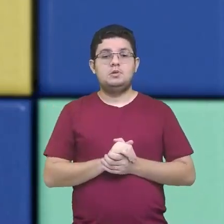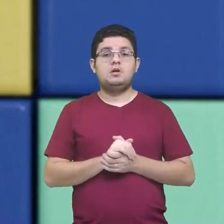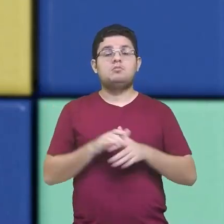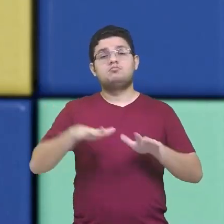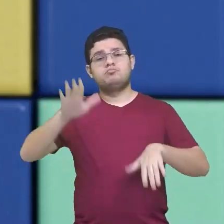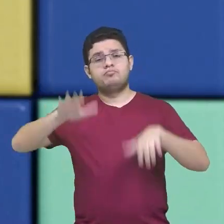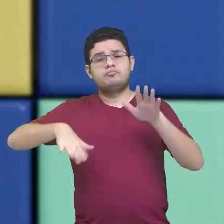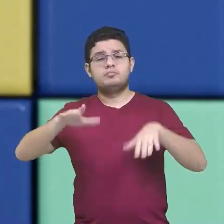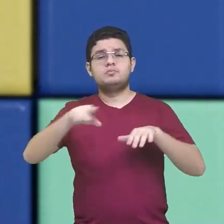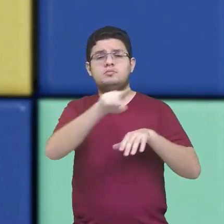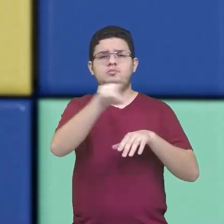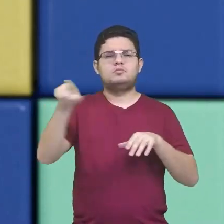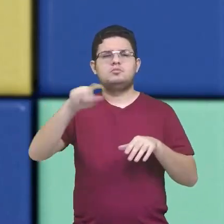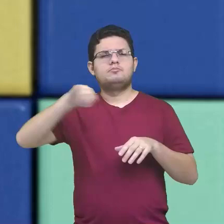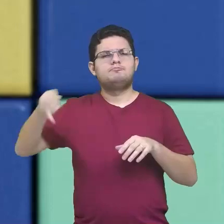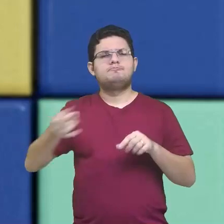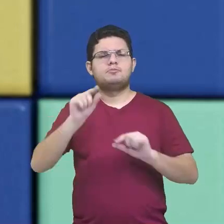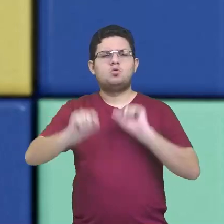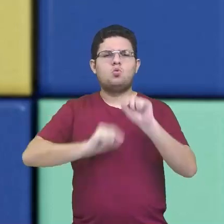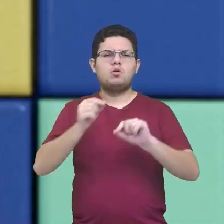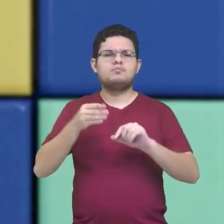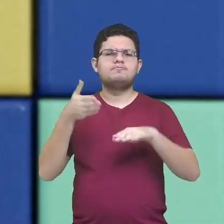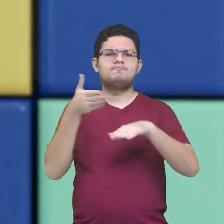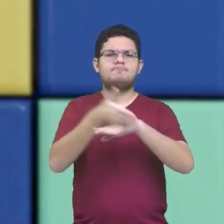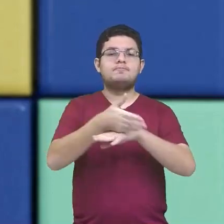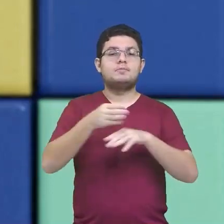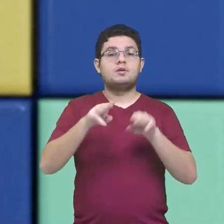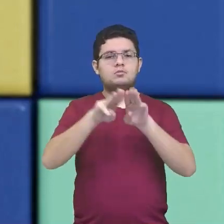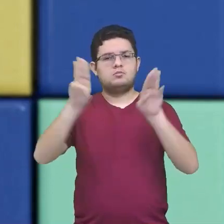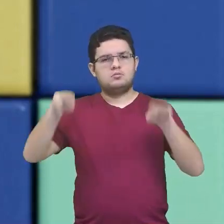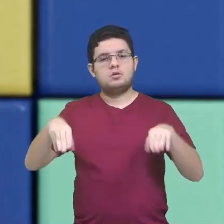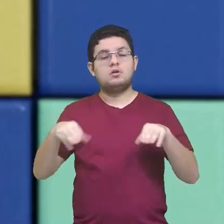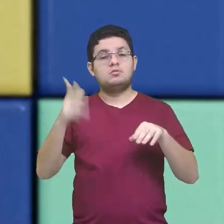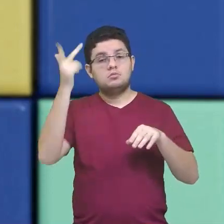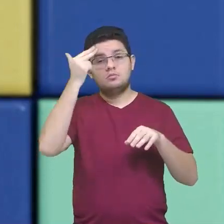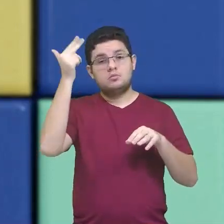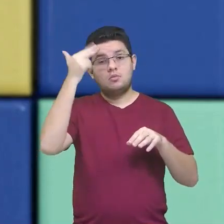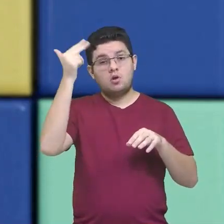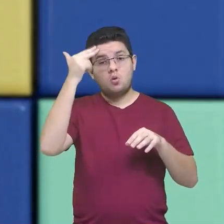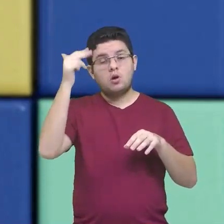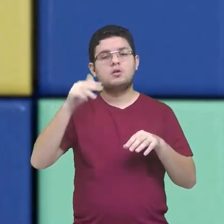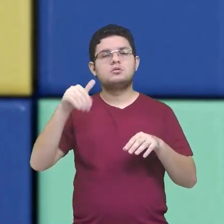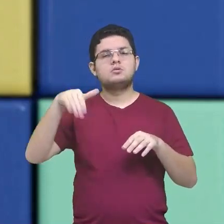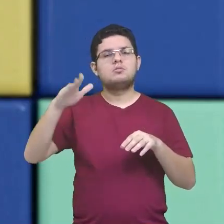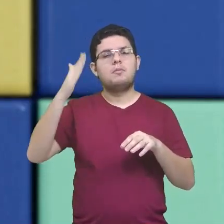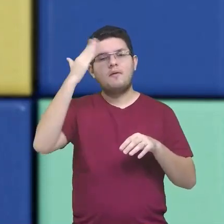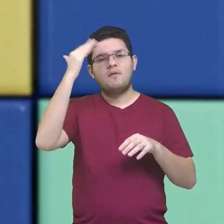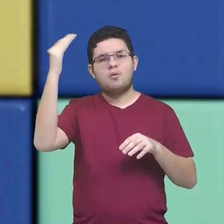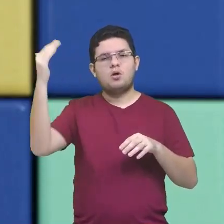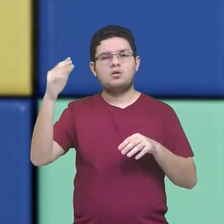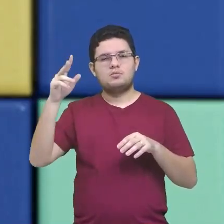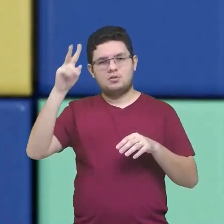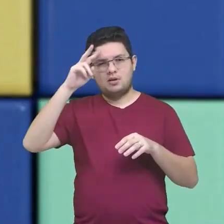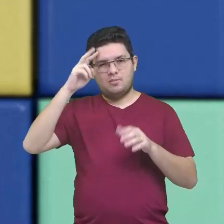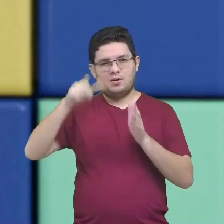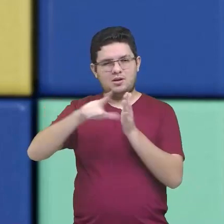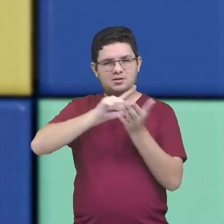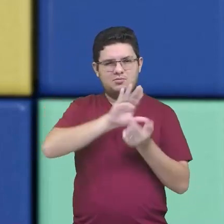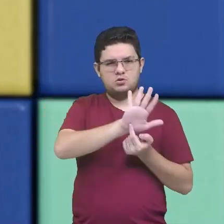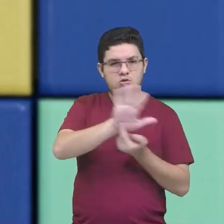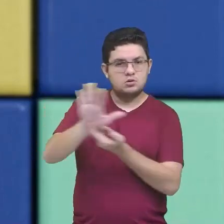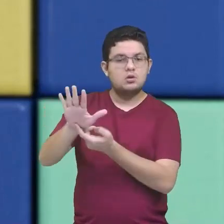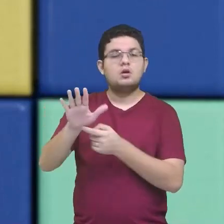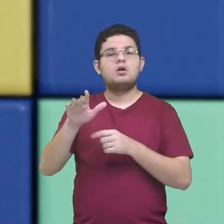museu, decide ir, normalmente esses que a gente citou aí, por serem muito famosos, né, eles acabam